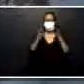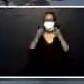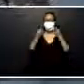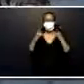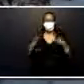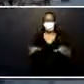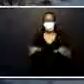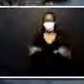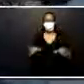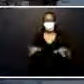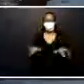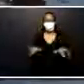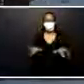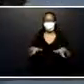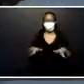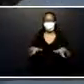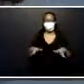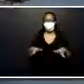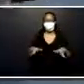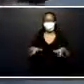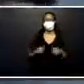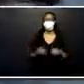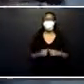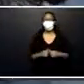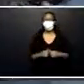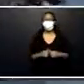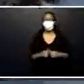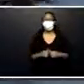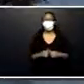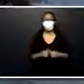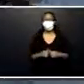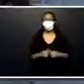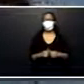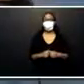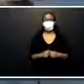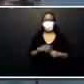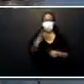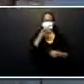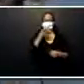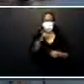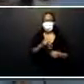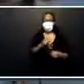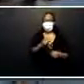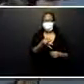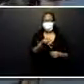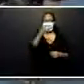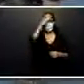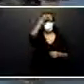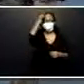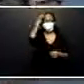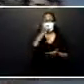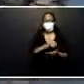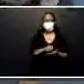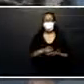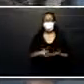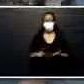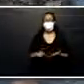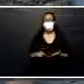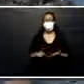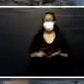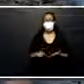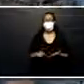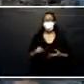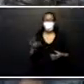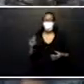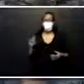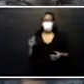explicitar? Deixar clara, à mostra, a tomada de posição dele. Qual que é a tomada de